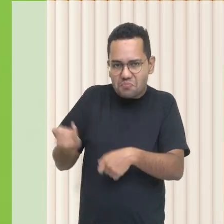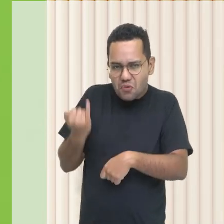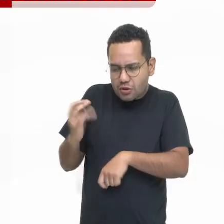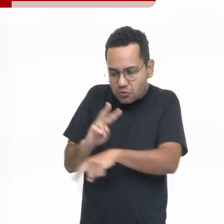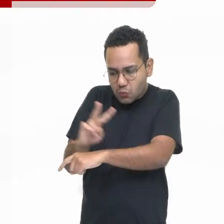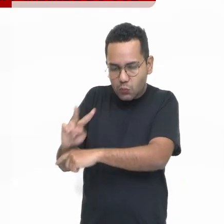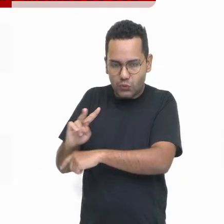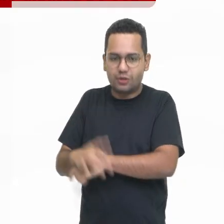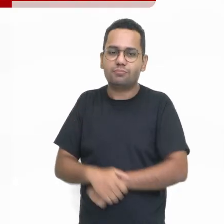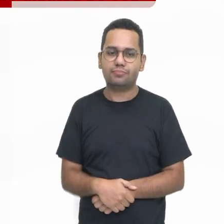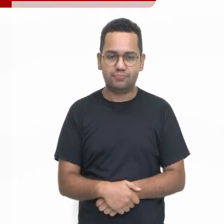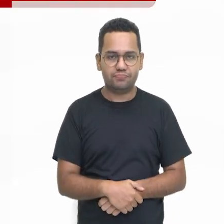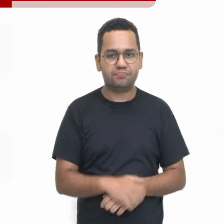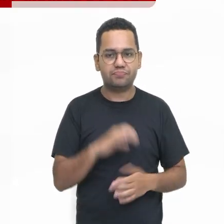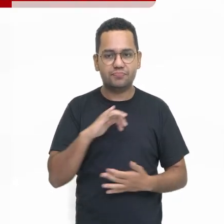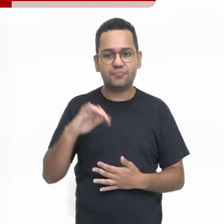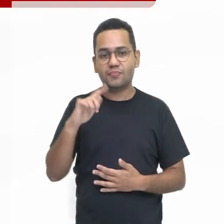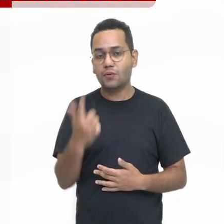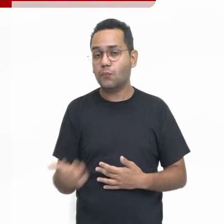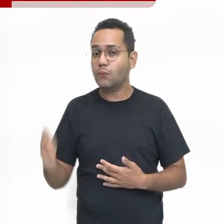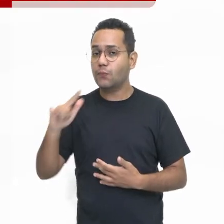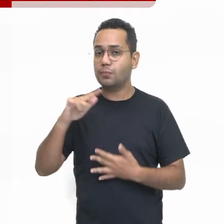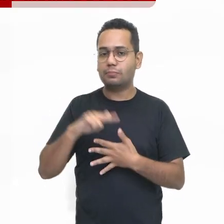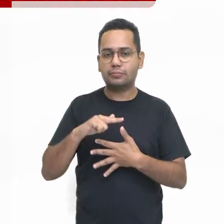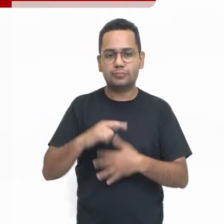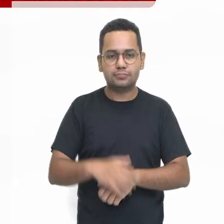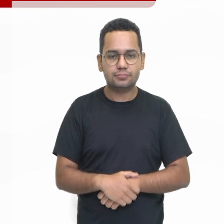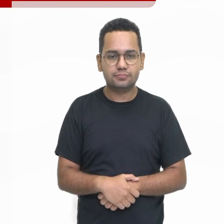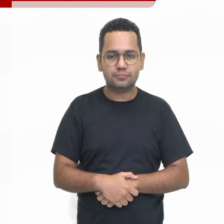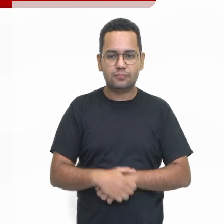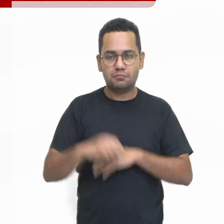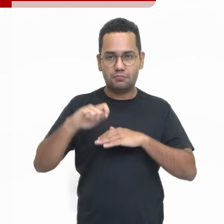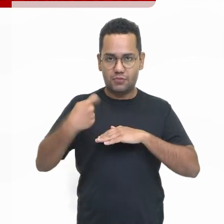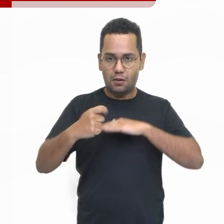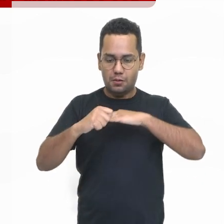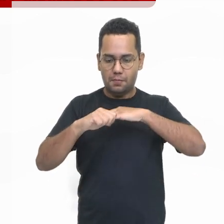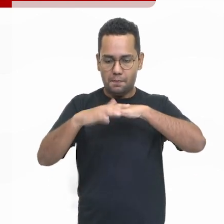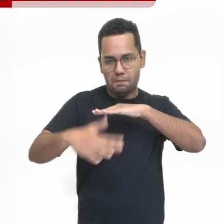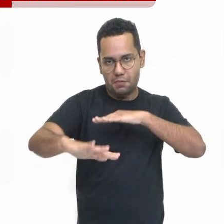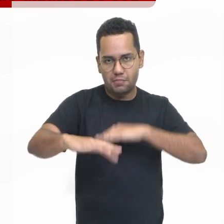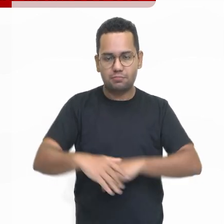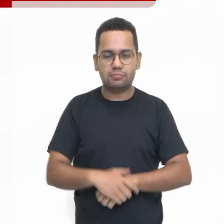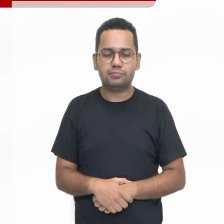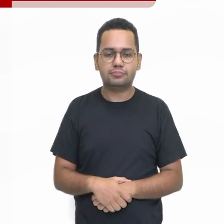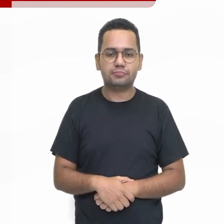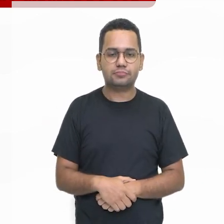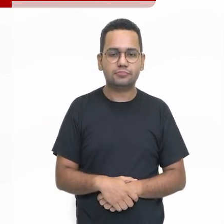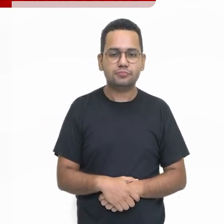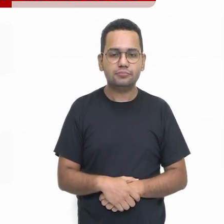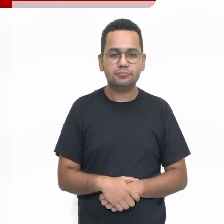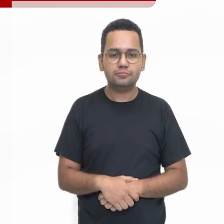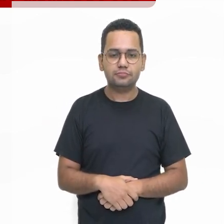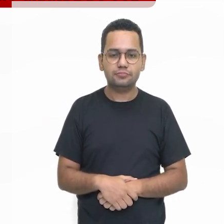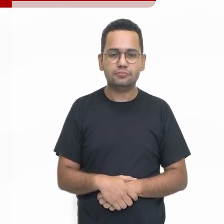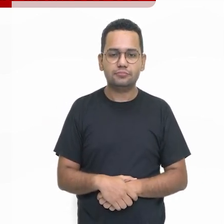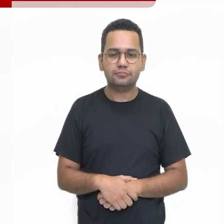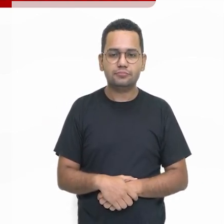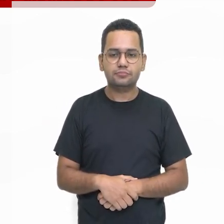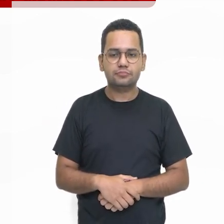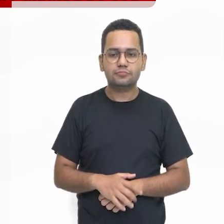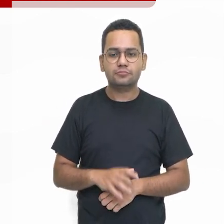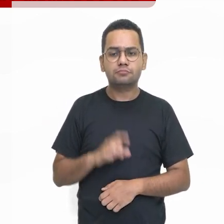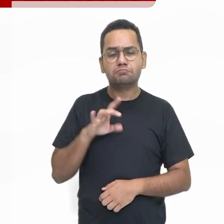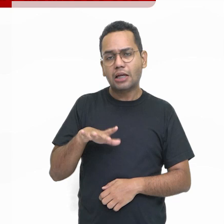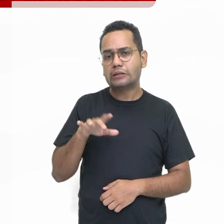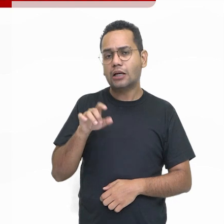Mas vamos conhecer agora o nosso último bioma aí, o bioma Pampa, que ele abrange aí praticamente o